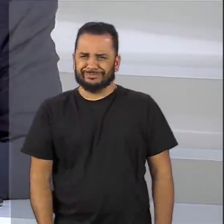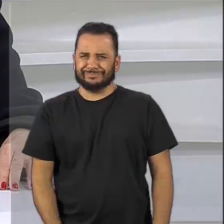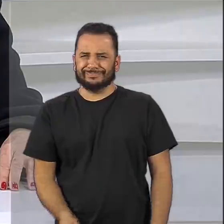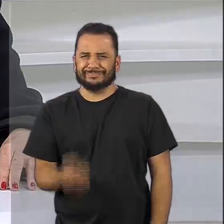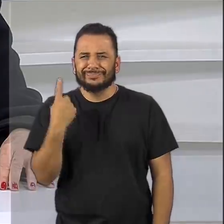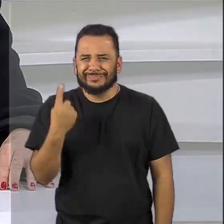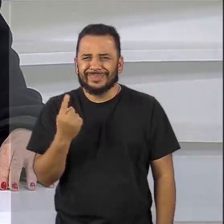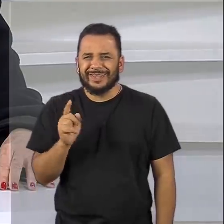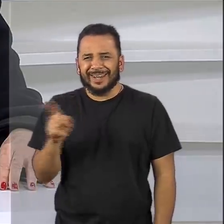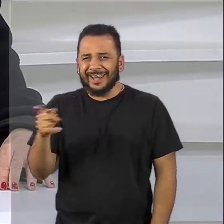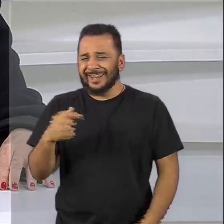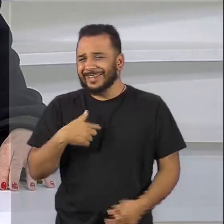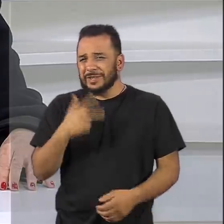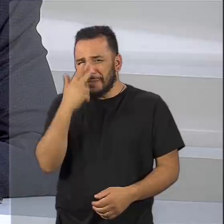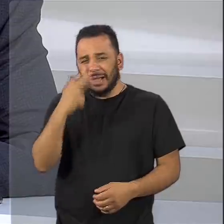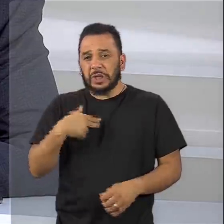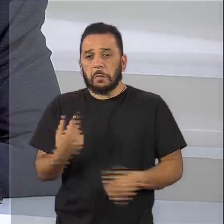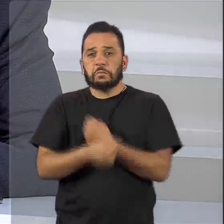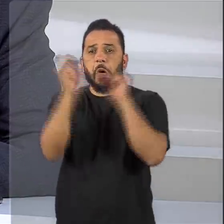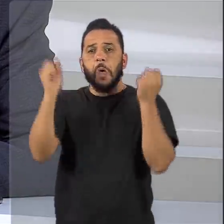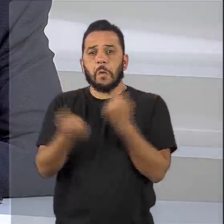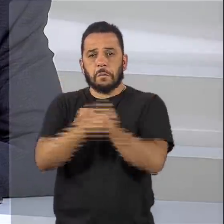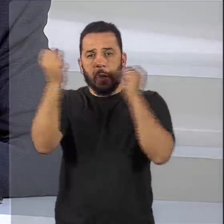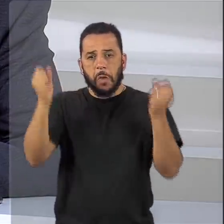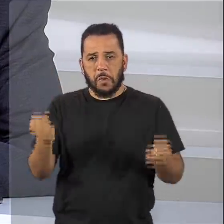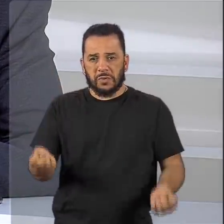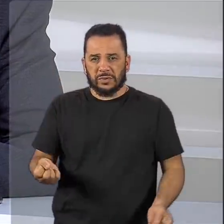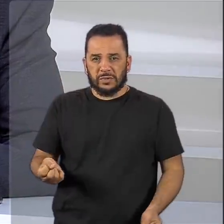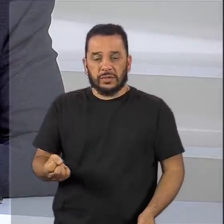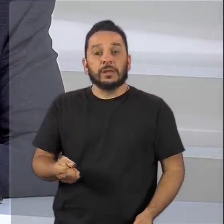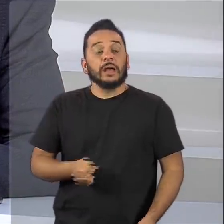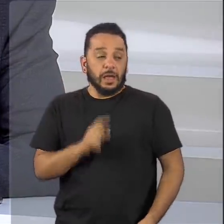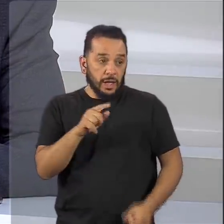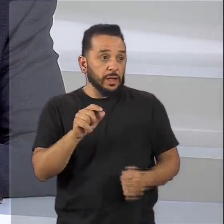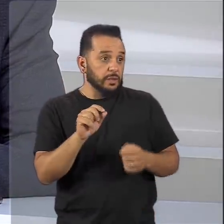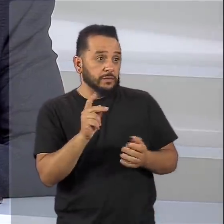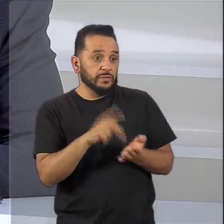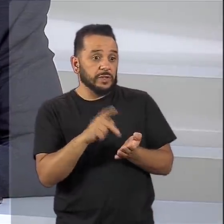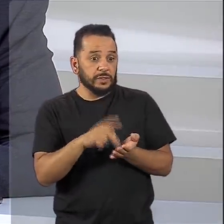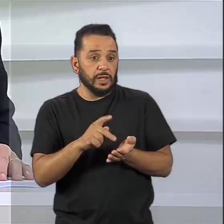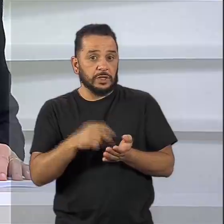ele explode e pula do princípio. É pavio curto demais, né?